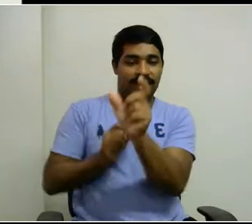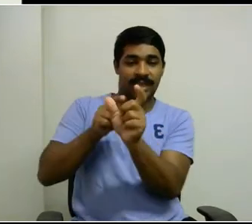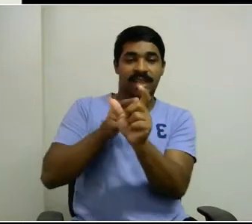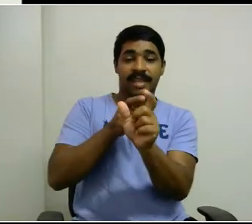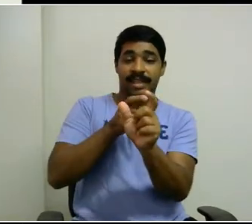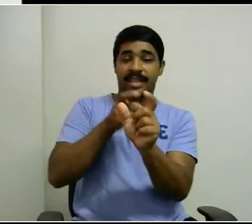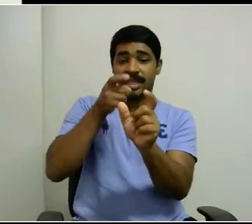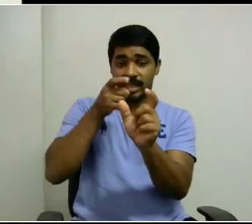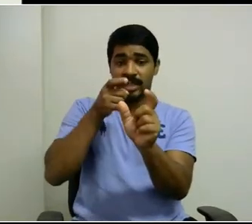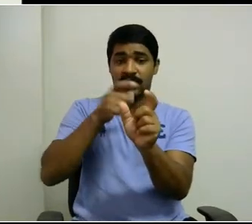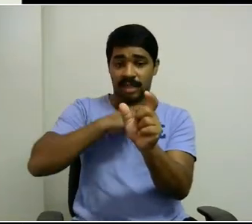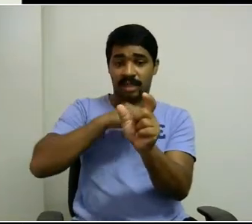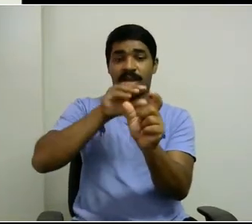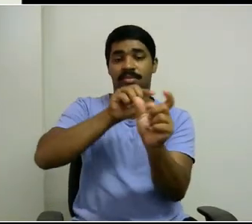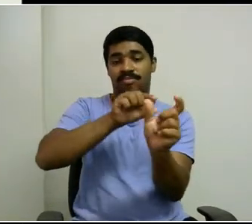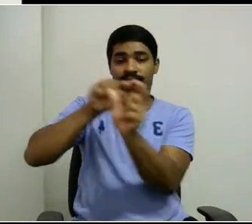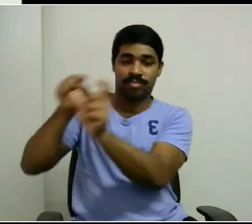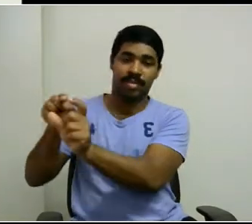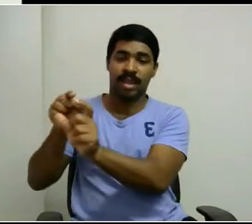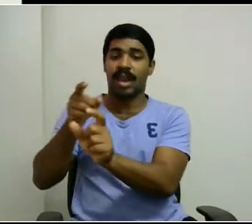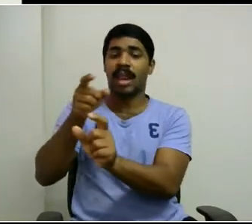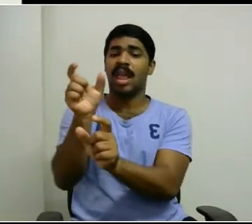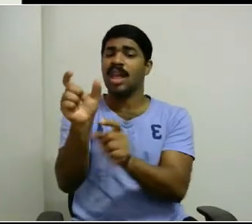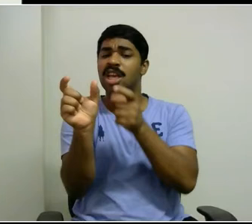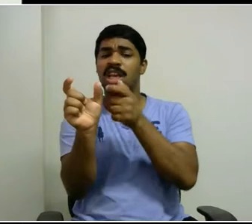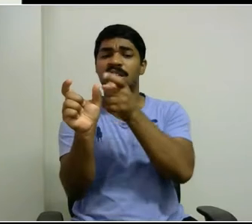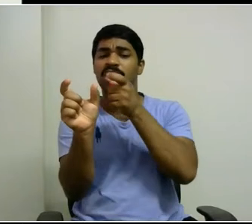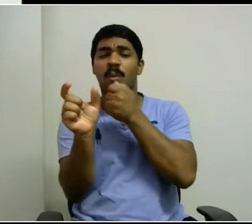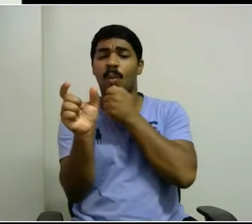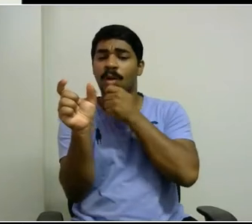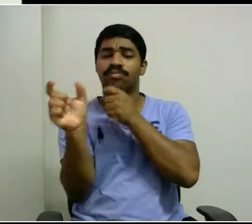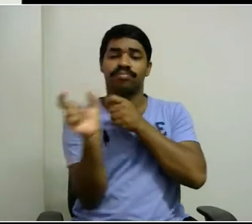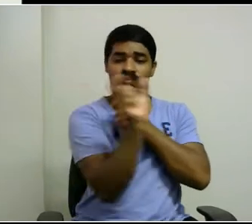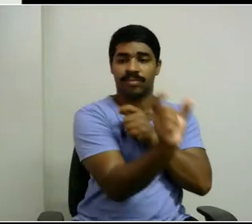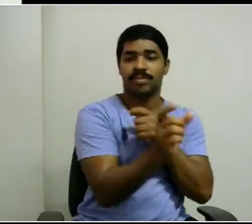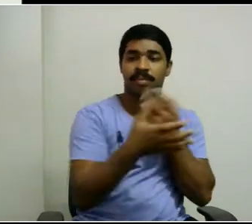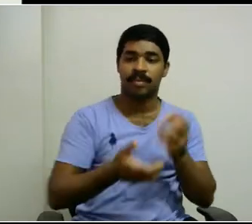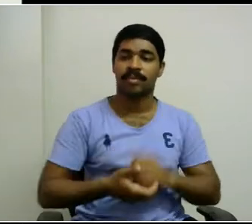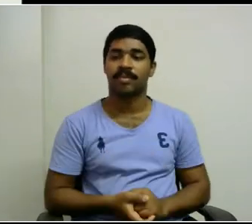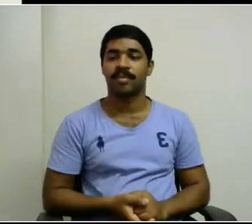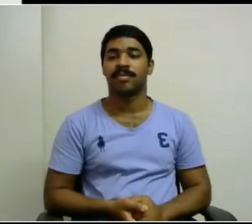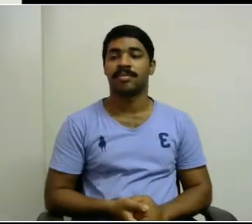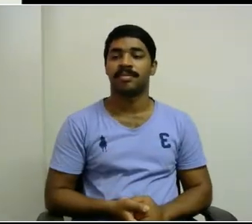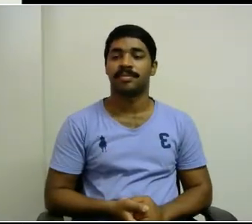lado. Ficaria menos 3x. Passo esse x que está positivo para esse lado, ele vem